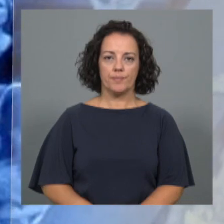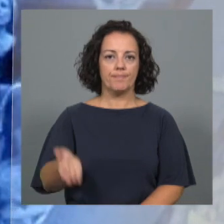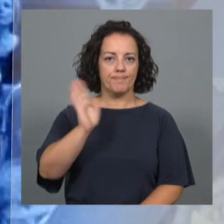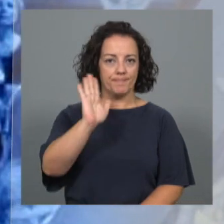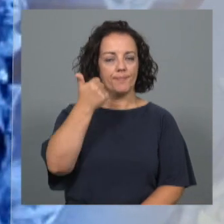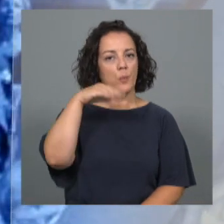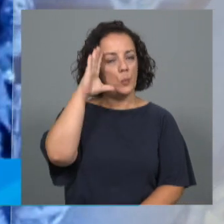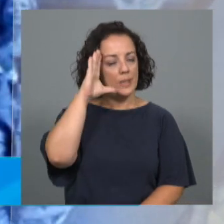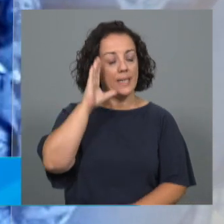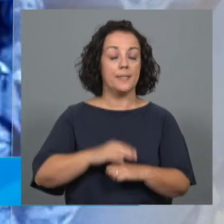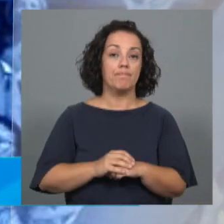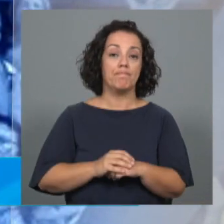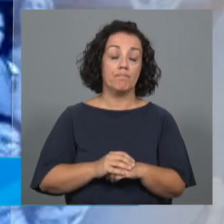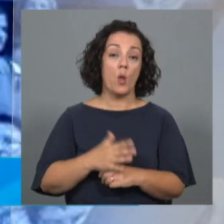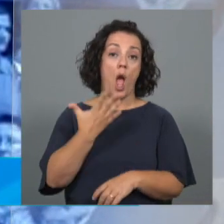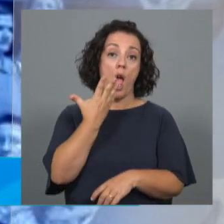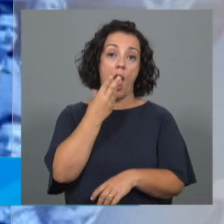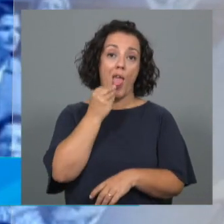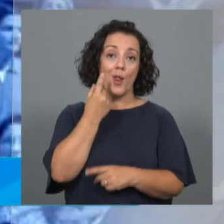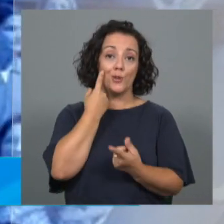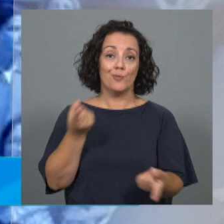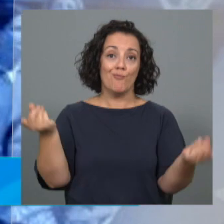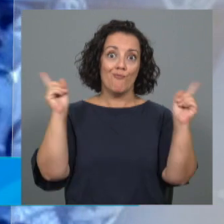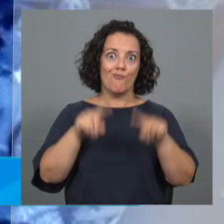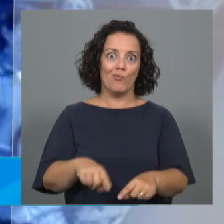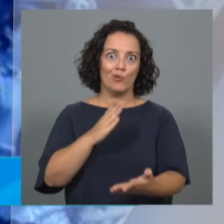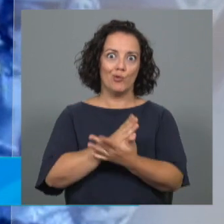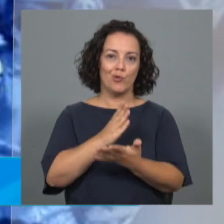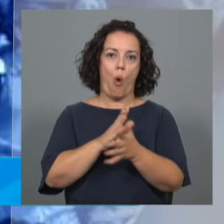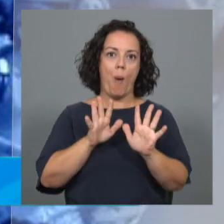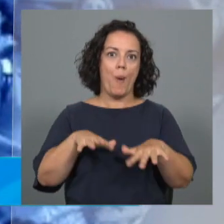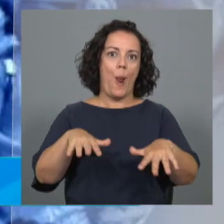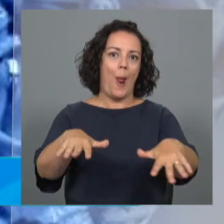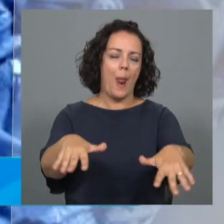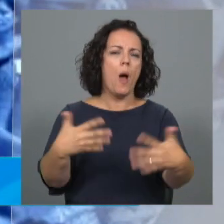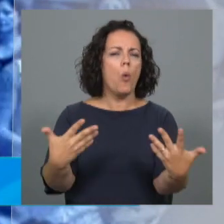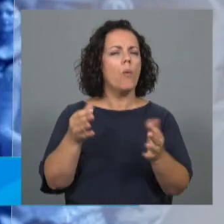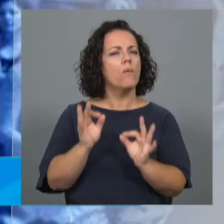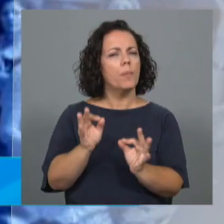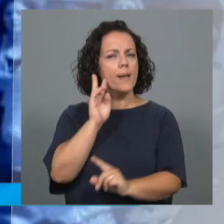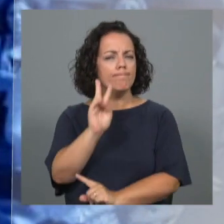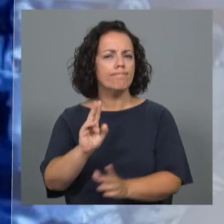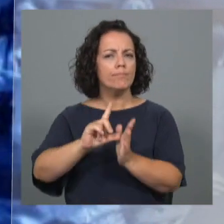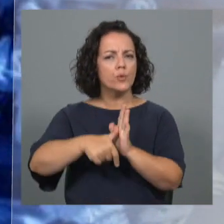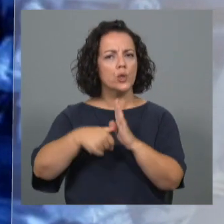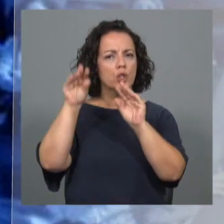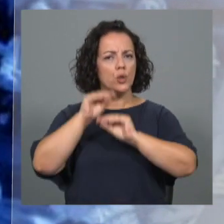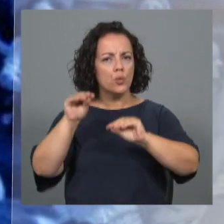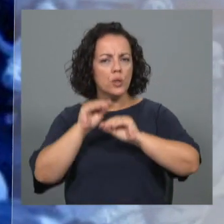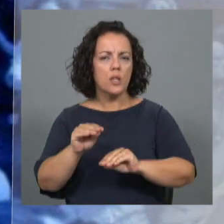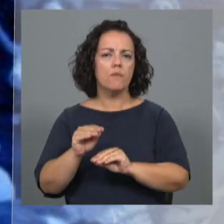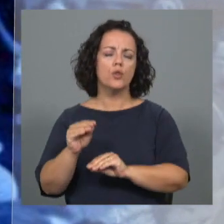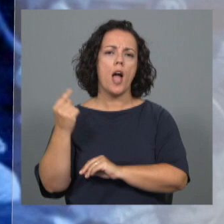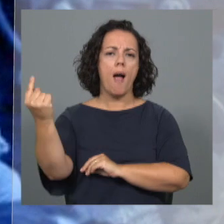Olá, muito boa tarde. Com os alunos a regressar em massa às escolas, vale a pena olhar os projetos educativos e o trabalho de estabelecimentos